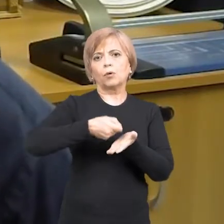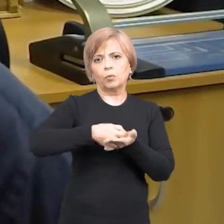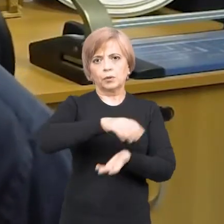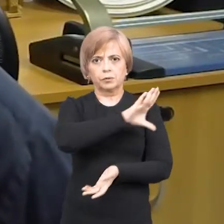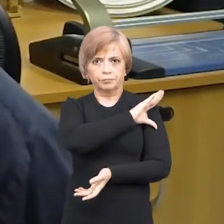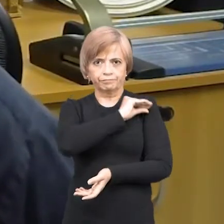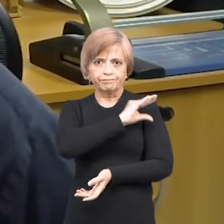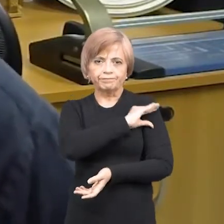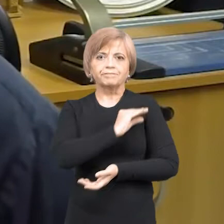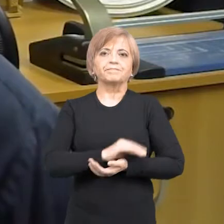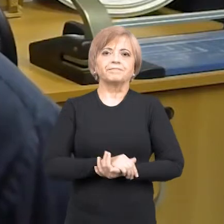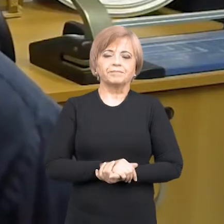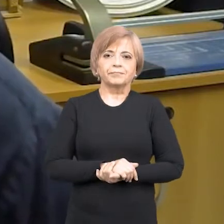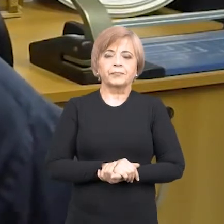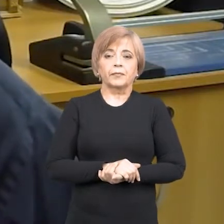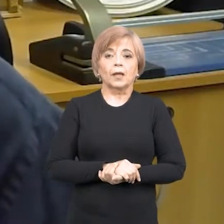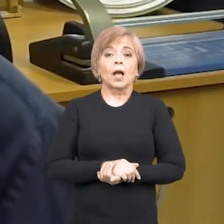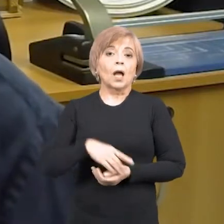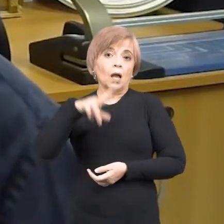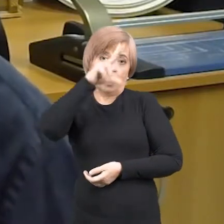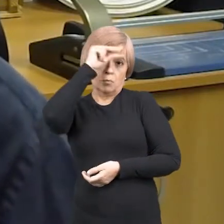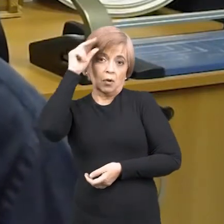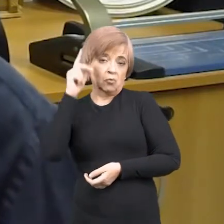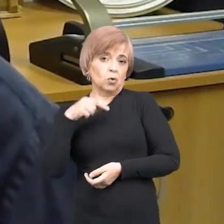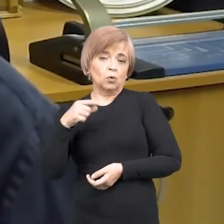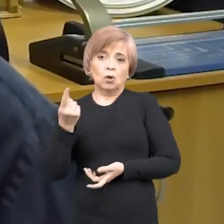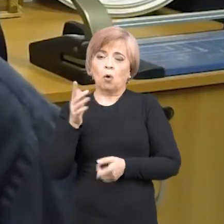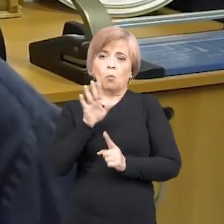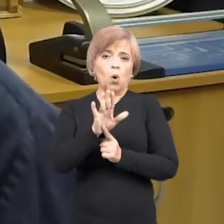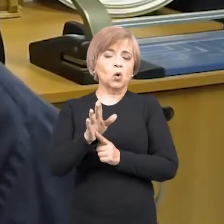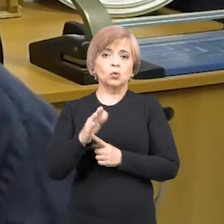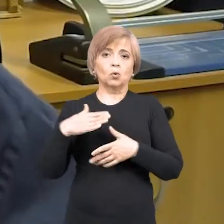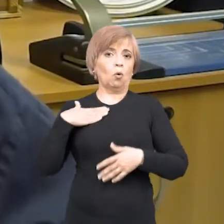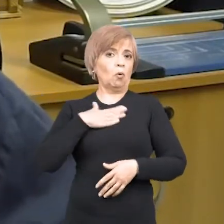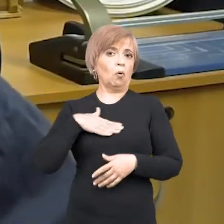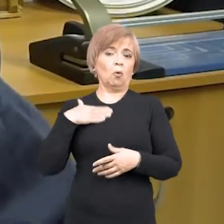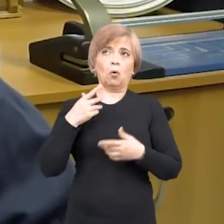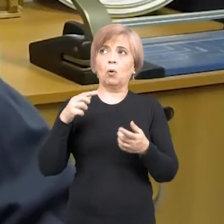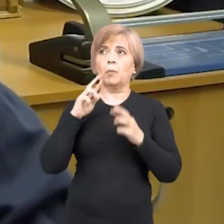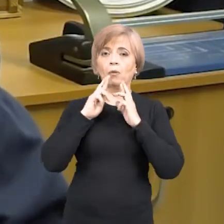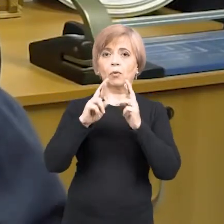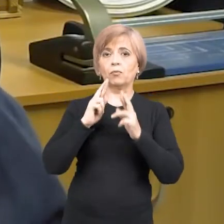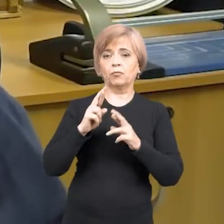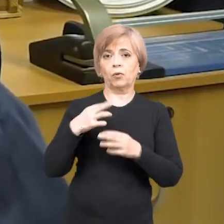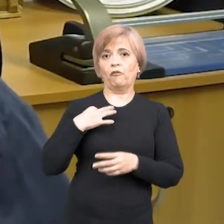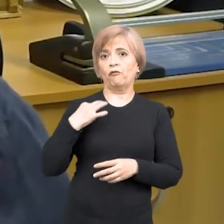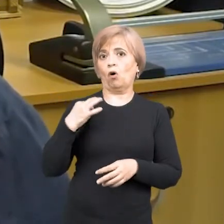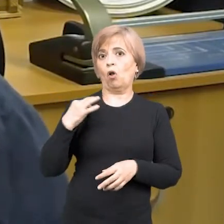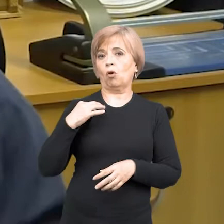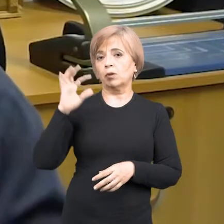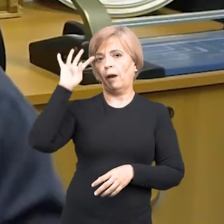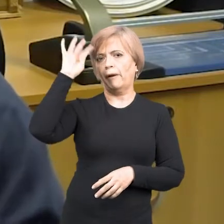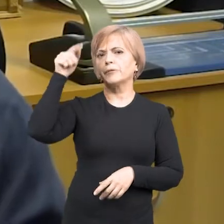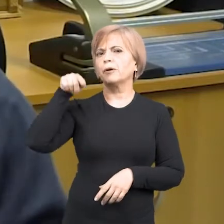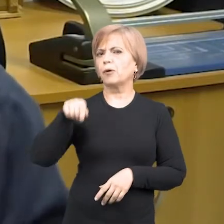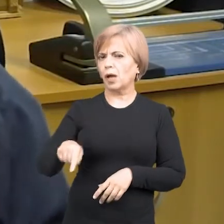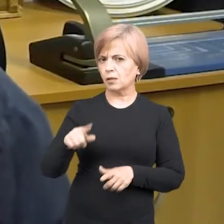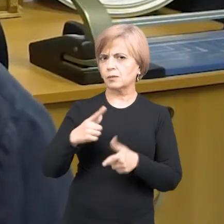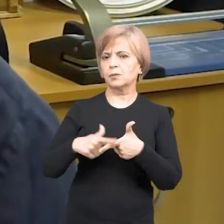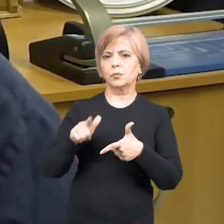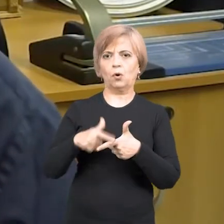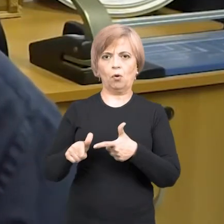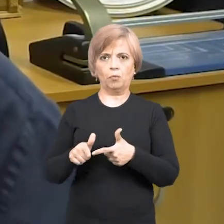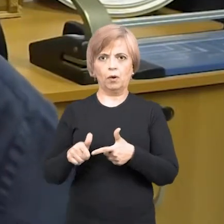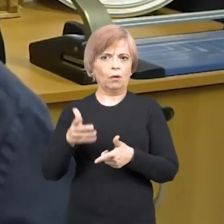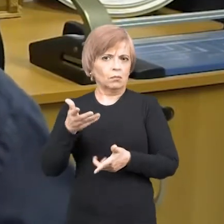estabeleceu o Conselho. E o município, nessa resposta, não demonstrou muito entusiasmo em voluntariamente resolver essa